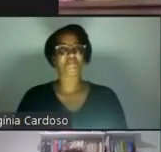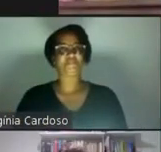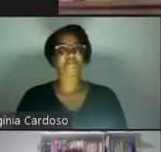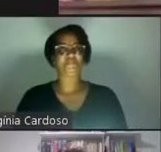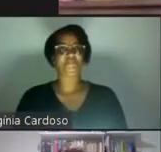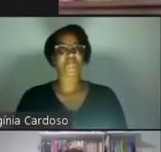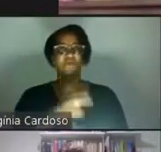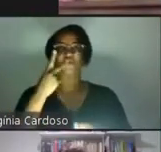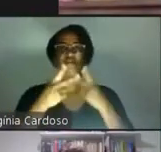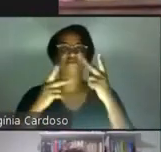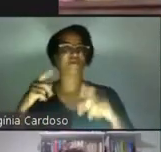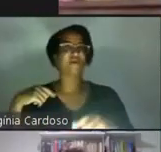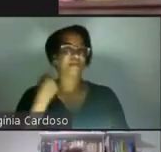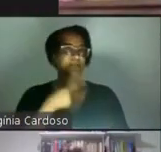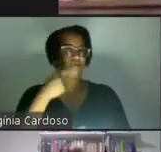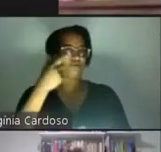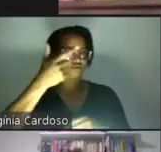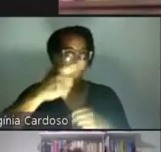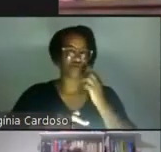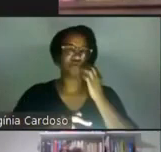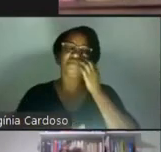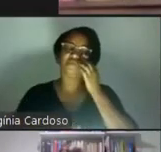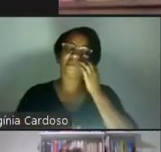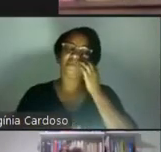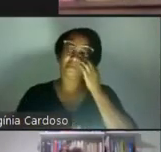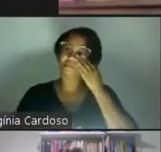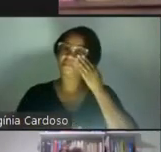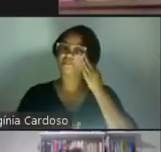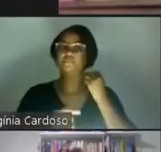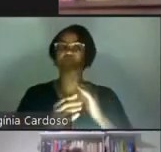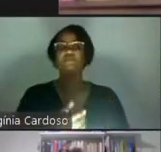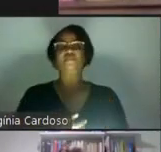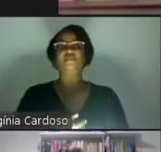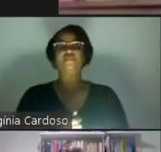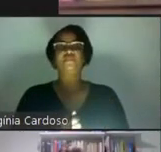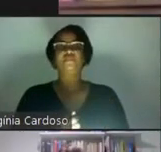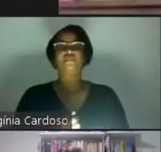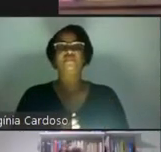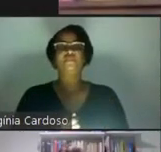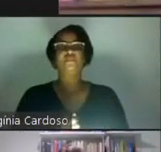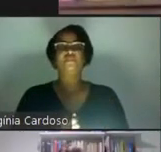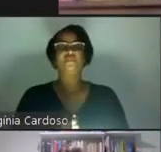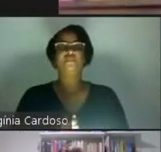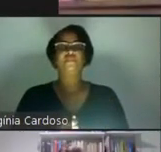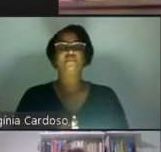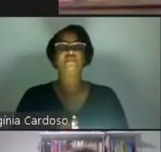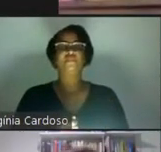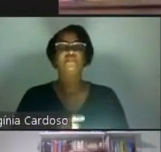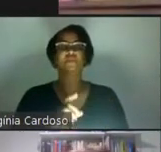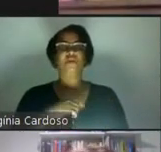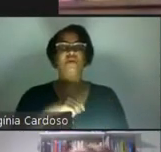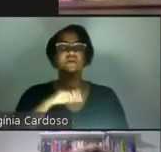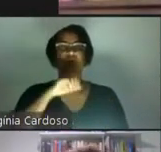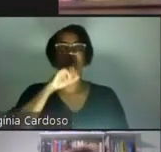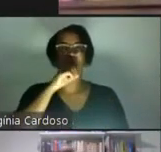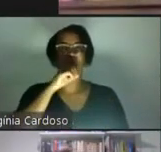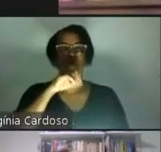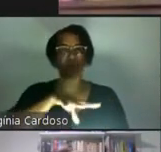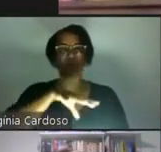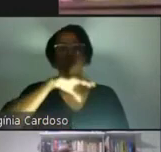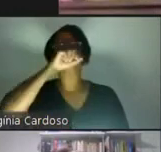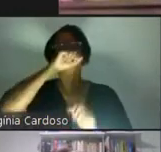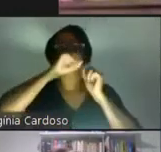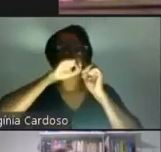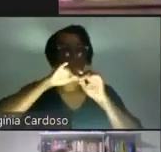Diga pra gente de novo. Qual é, você fala, parte? O do filho, sonorindo os aromas que se soltam, harmonizando os